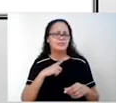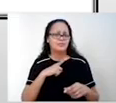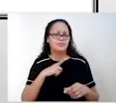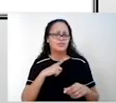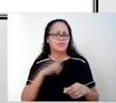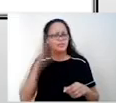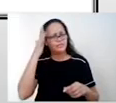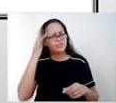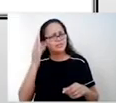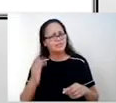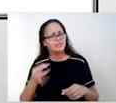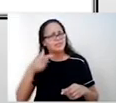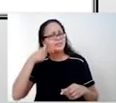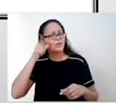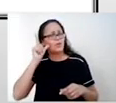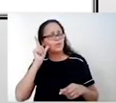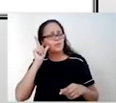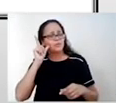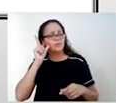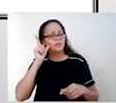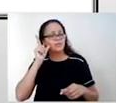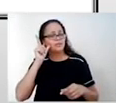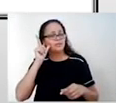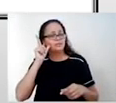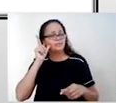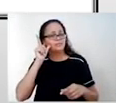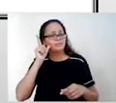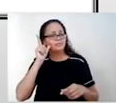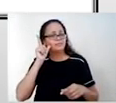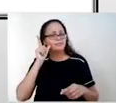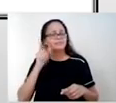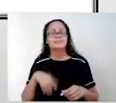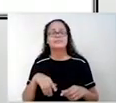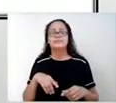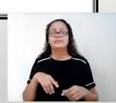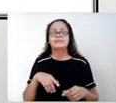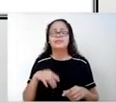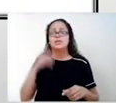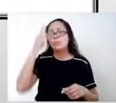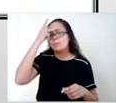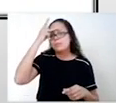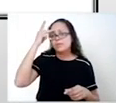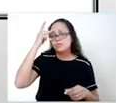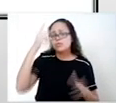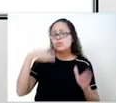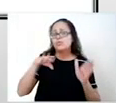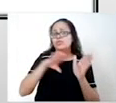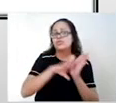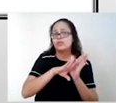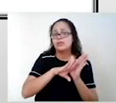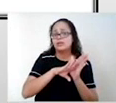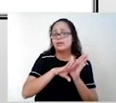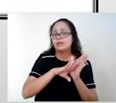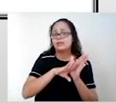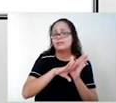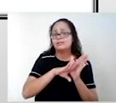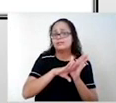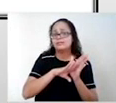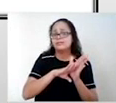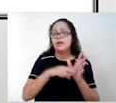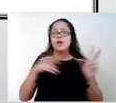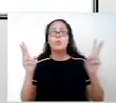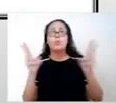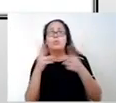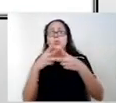ontem. Então, ela tinha certeza absoluta que alguém ia chegar, né? Que o pai ia chegar. Quando, de repente,